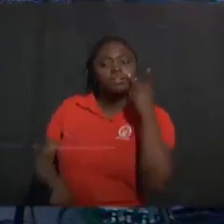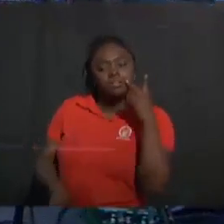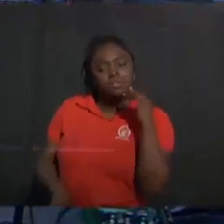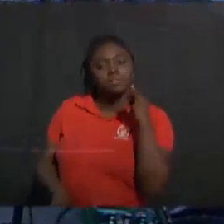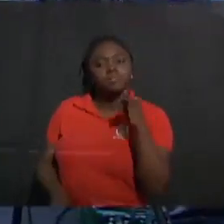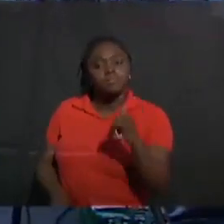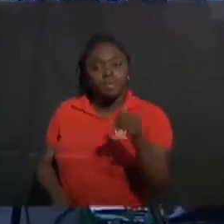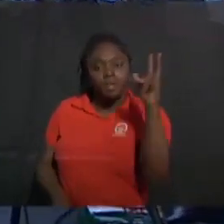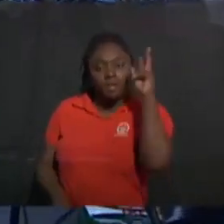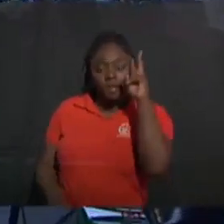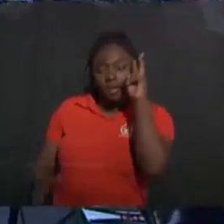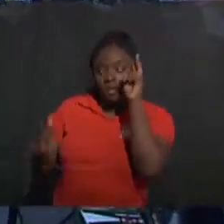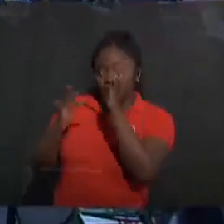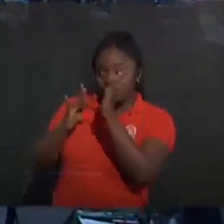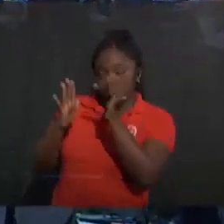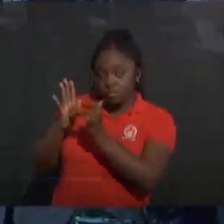realidade.